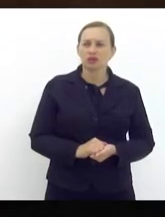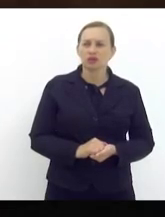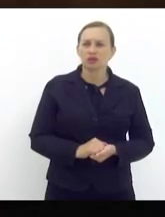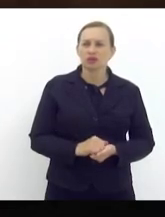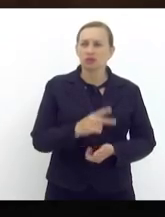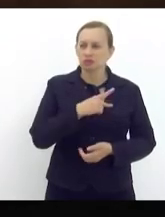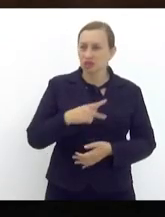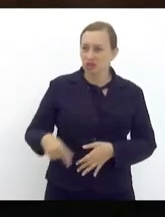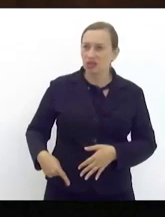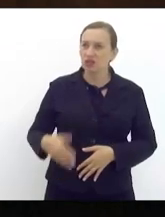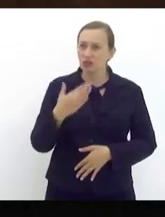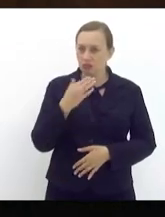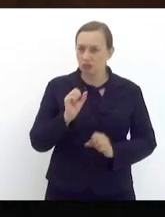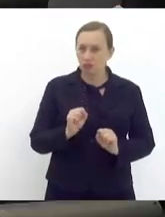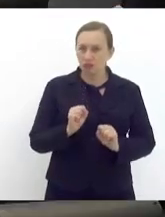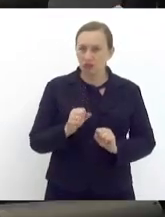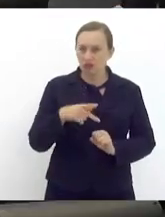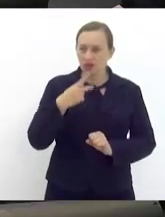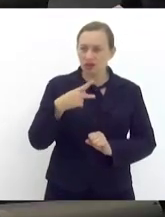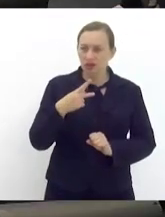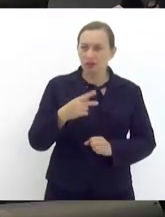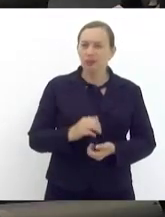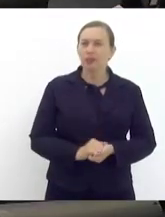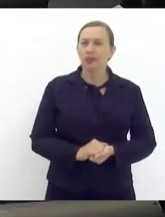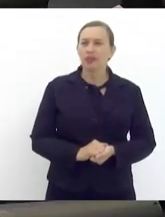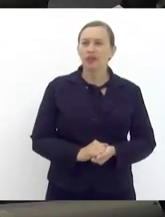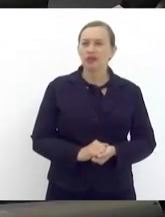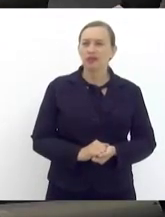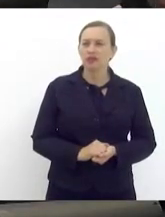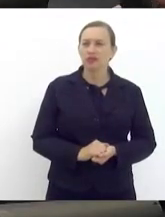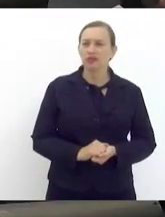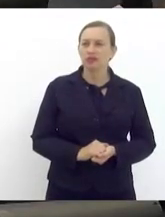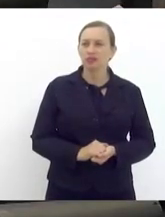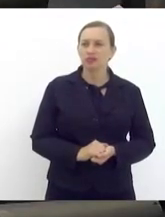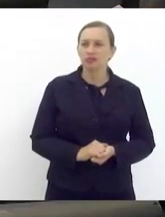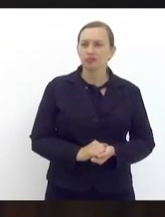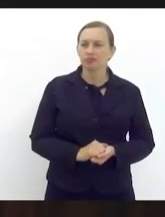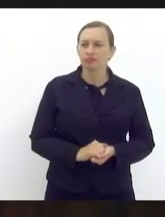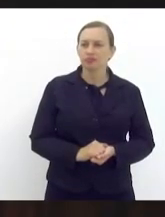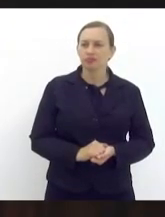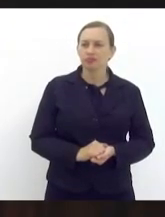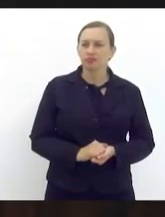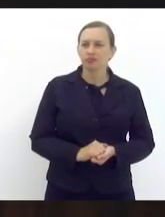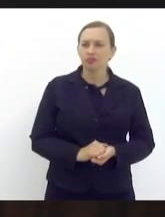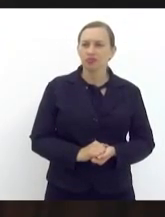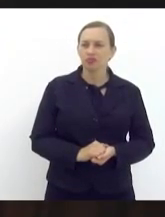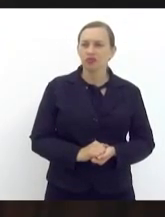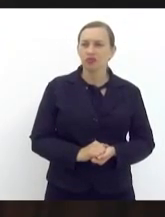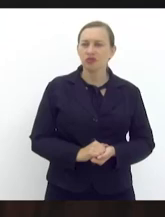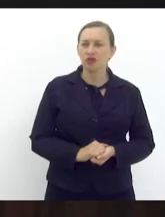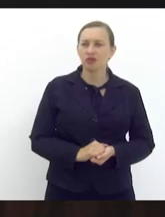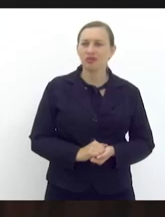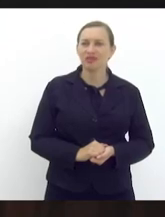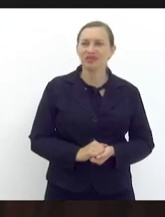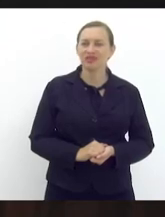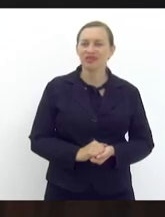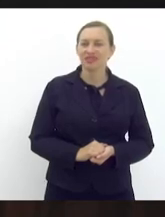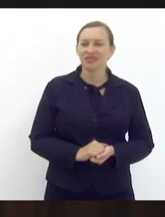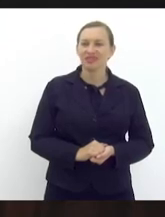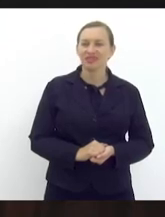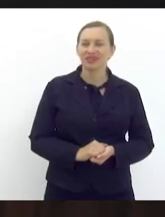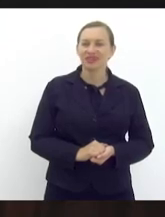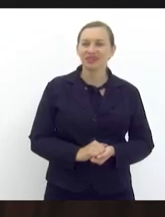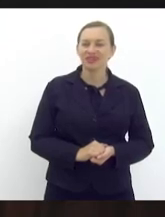Presidente, posso? O presidente tinha autorizado ele falar. É bom que dá uma explicação à